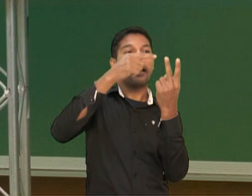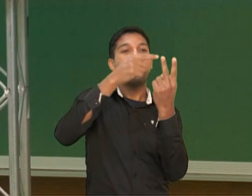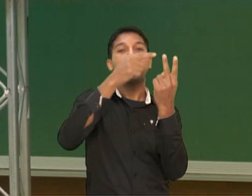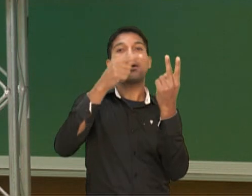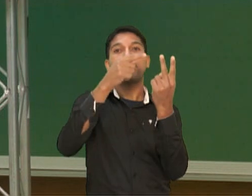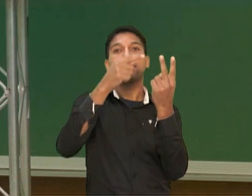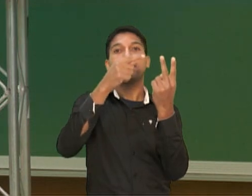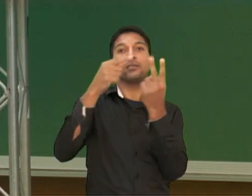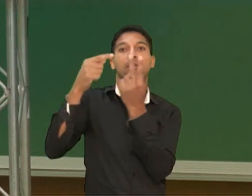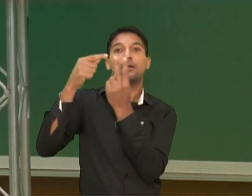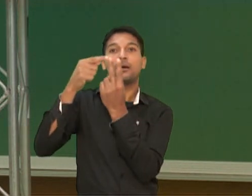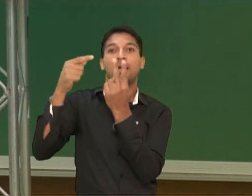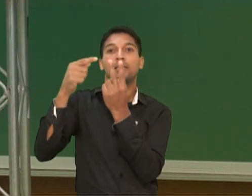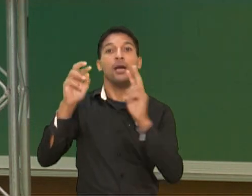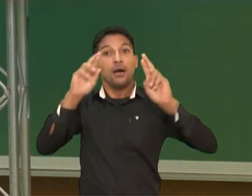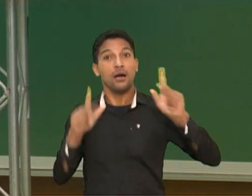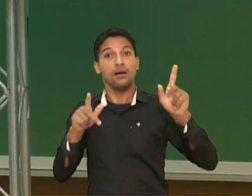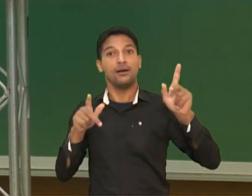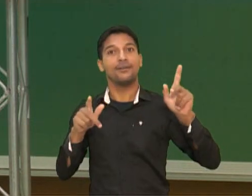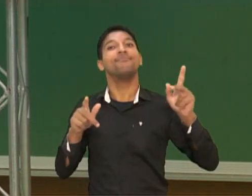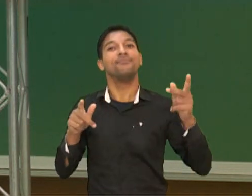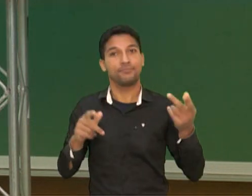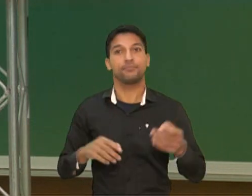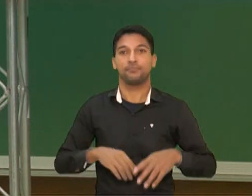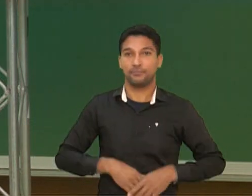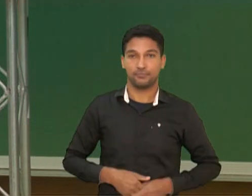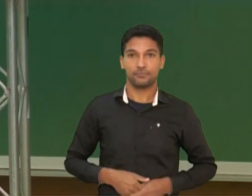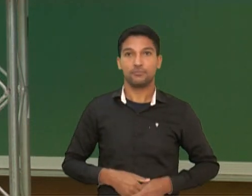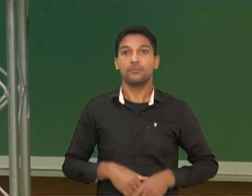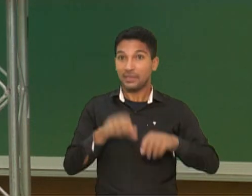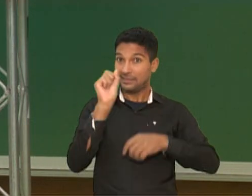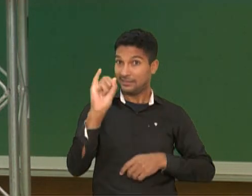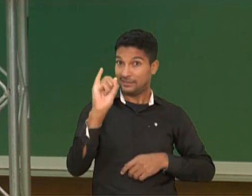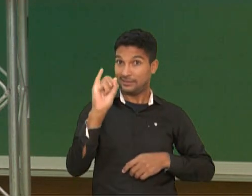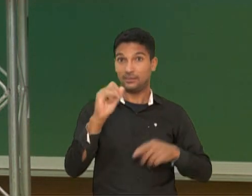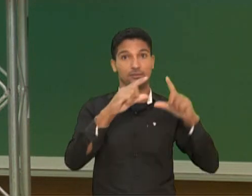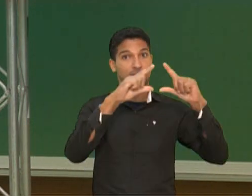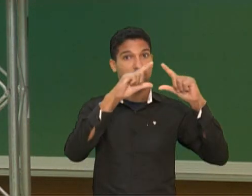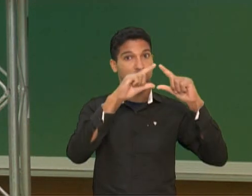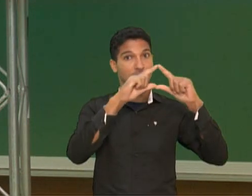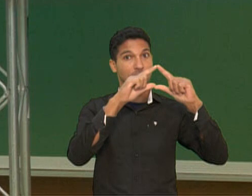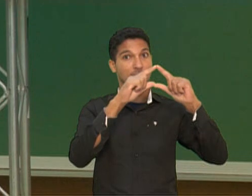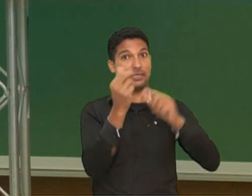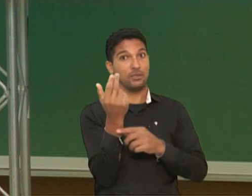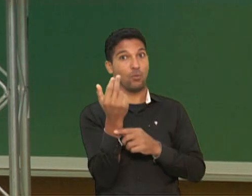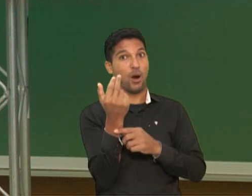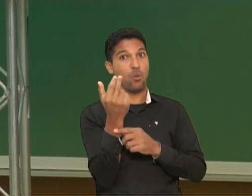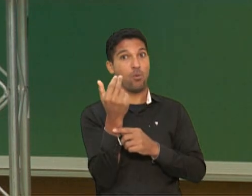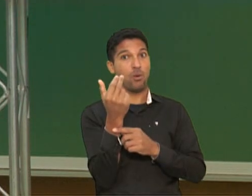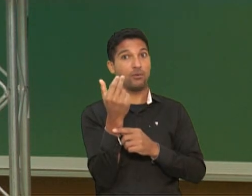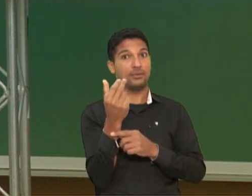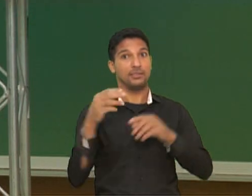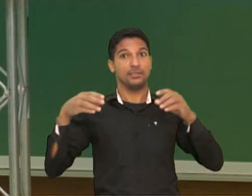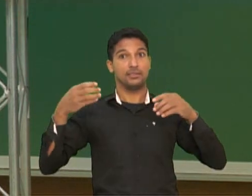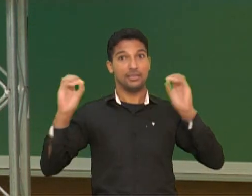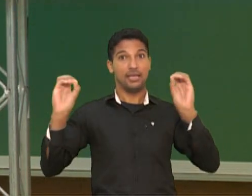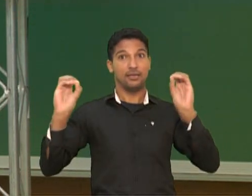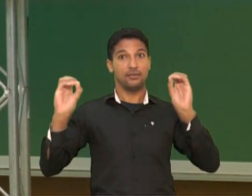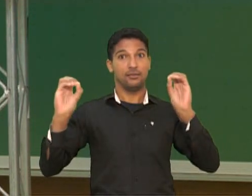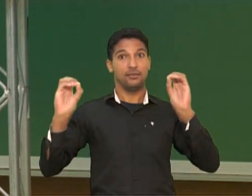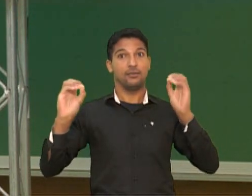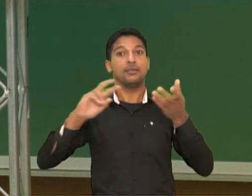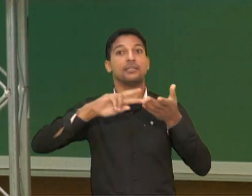números reais. Se o delta for igual a zero, você vai ter duas raízes reais e iguais. Ou você ainda